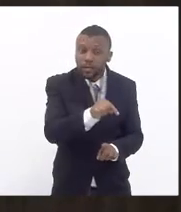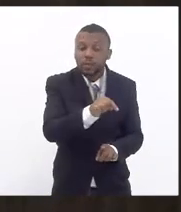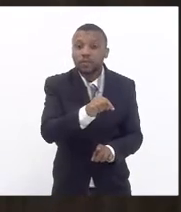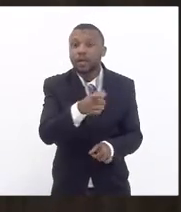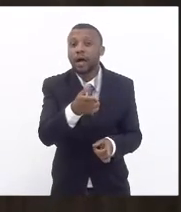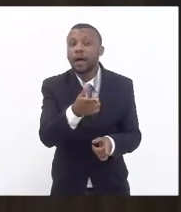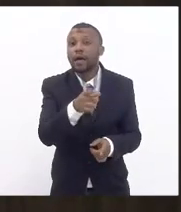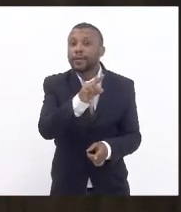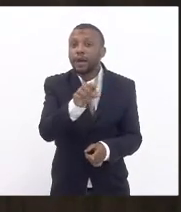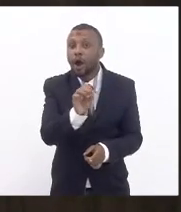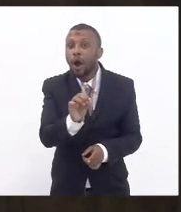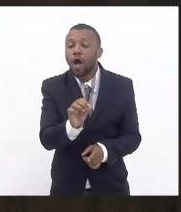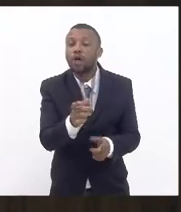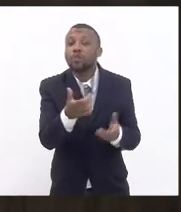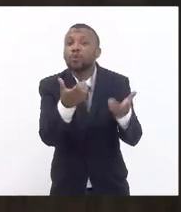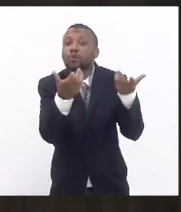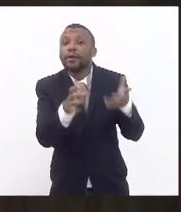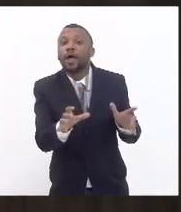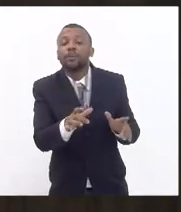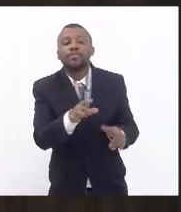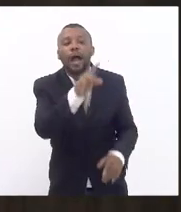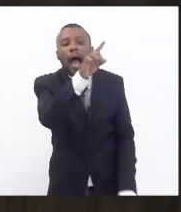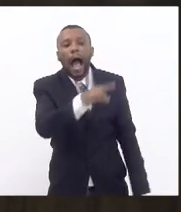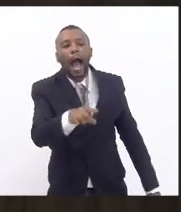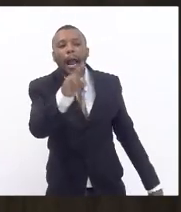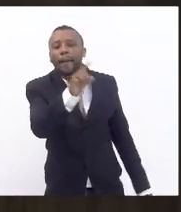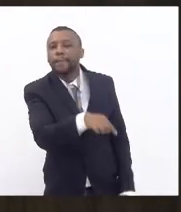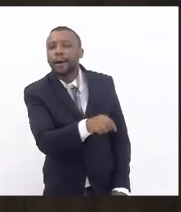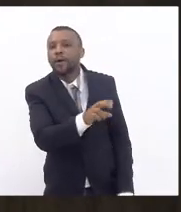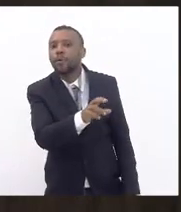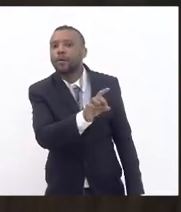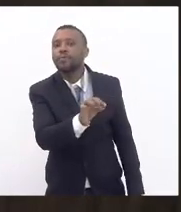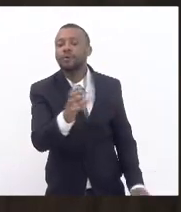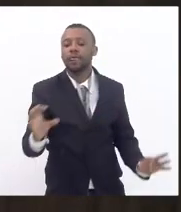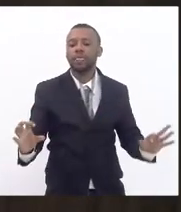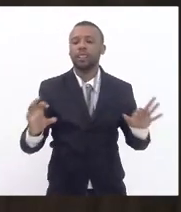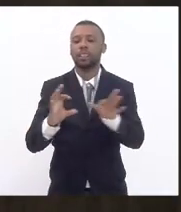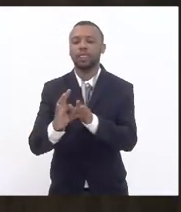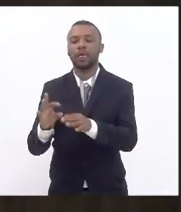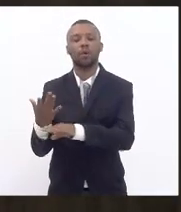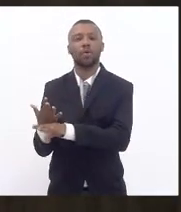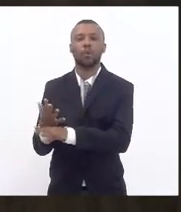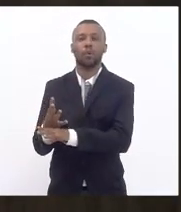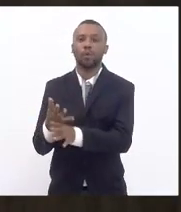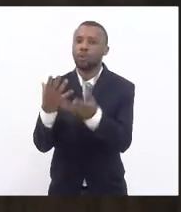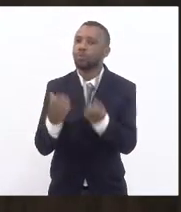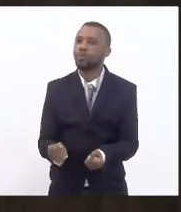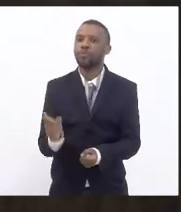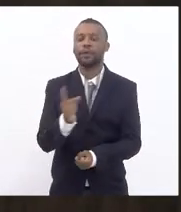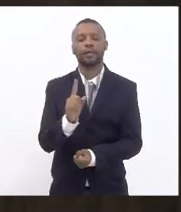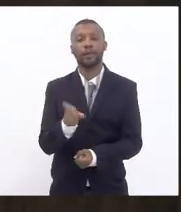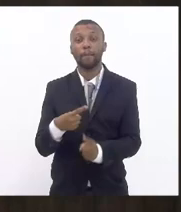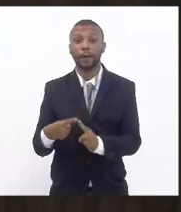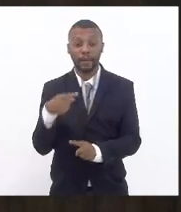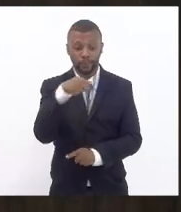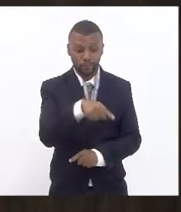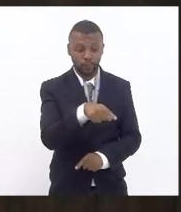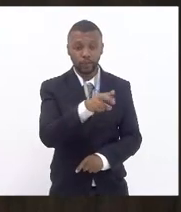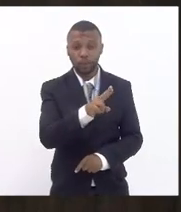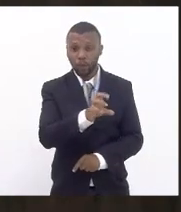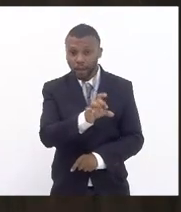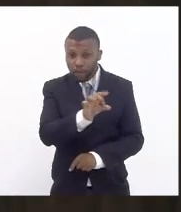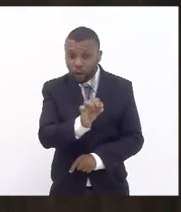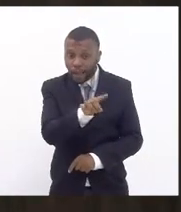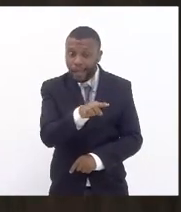não aceitamos extinguir a UESO e incorporar na UERJ, Lucinha. Isso nós não aceitamos, porque a UESO é a universidade da nossa